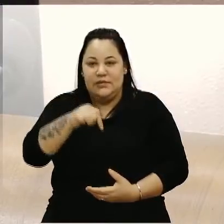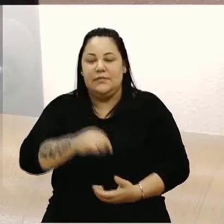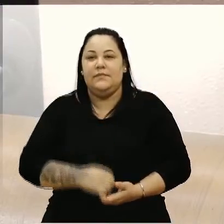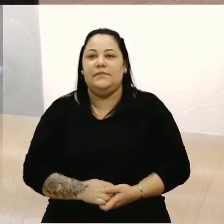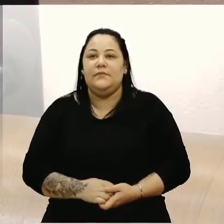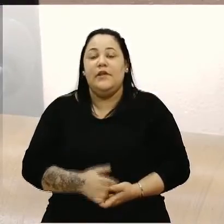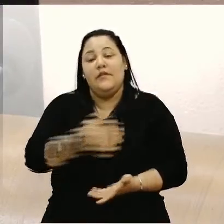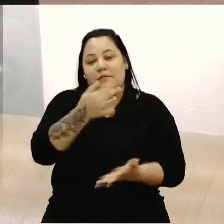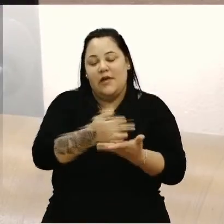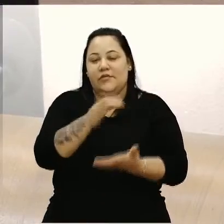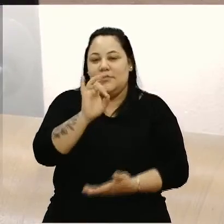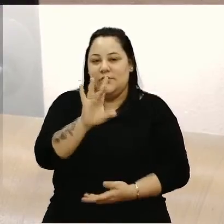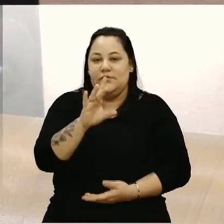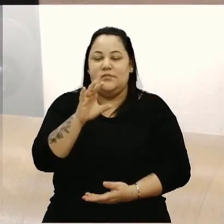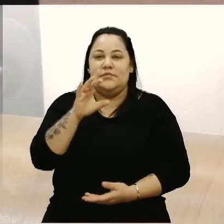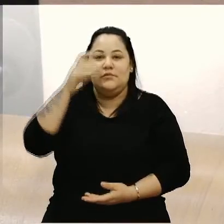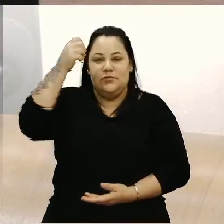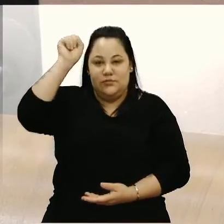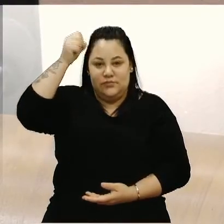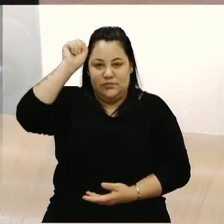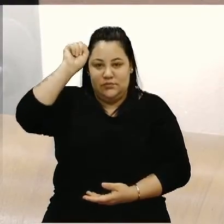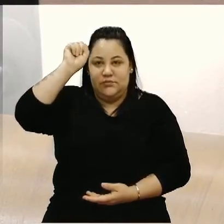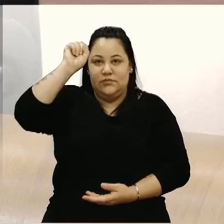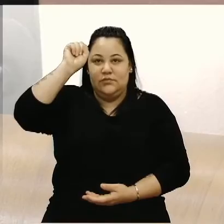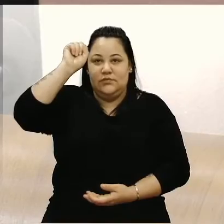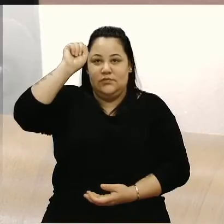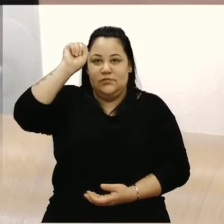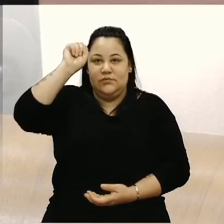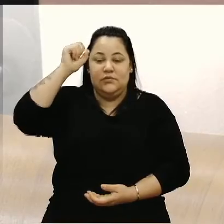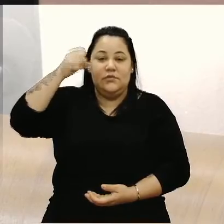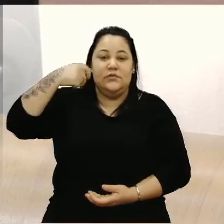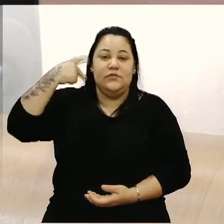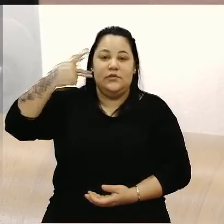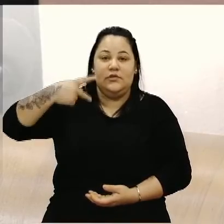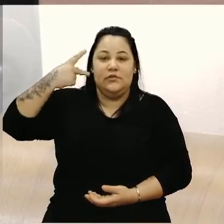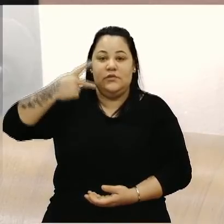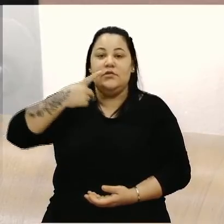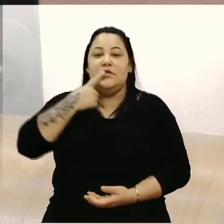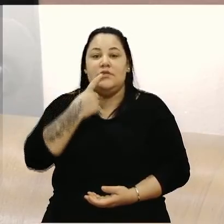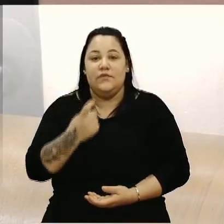com ausência do vereador Clóvis Xuxa, da vereadora Rose